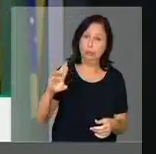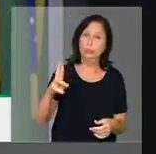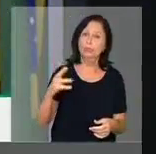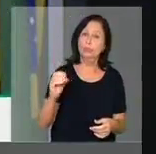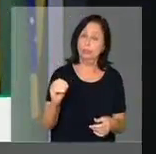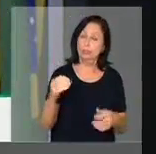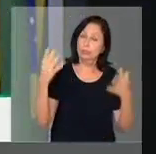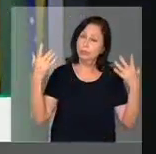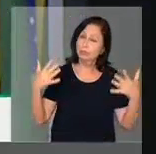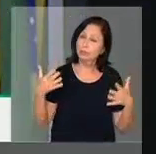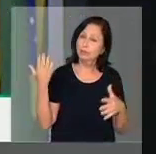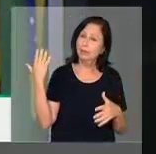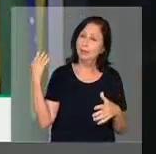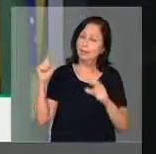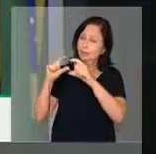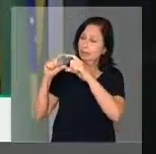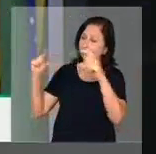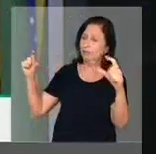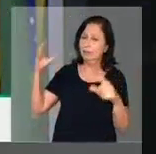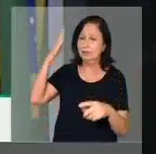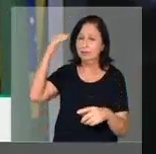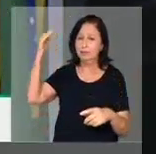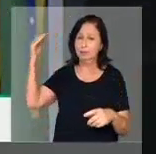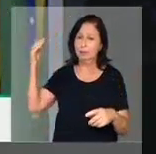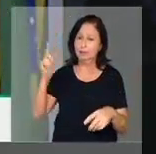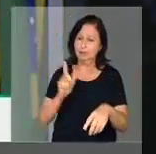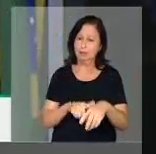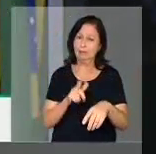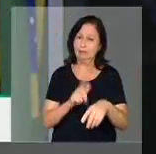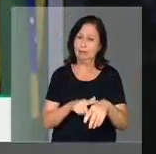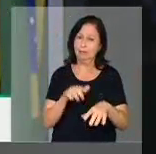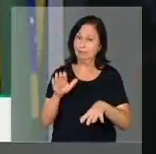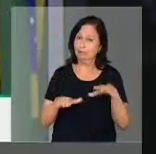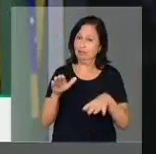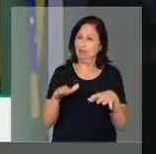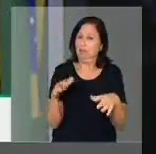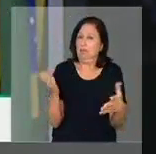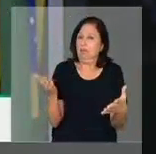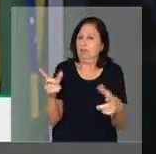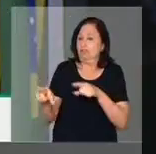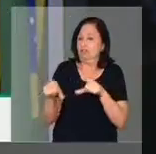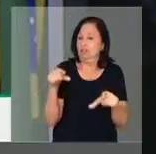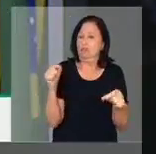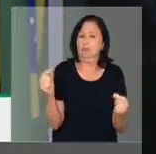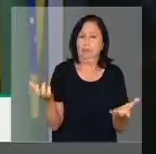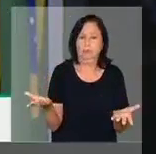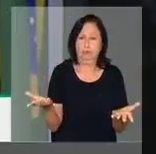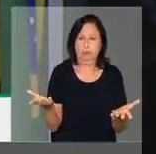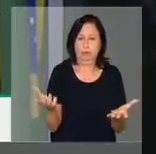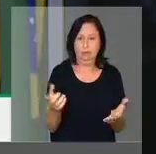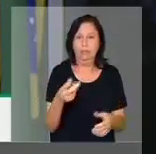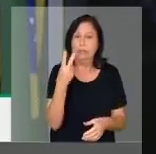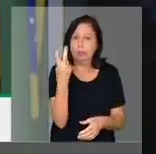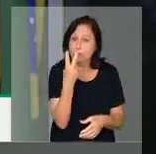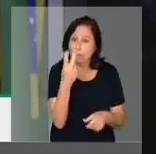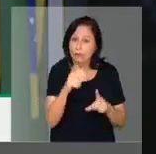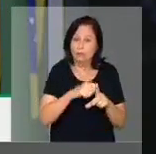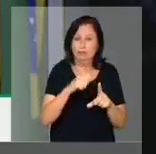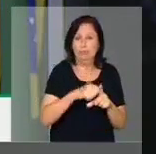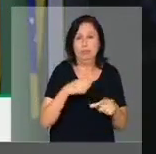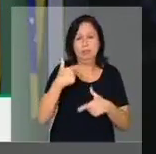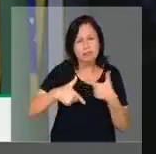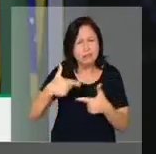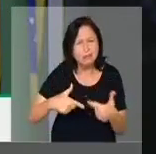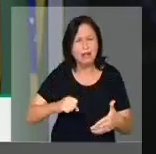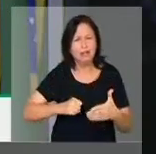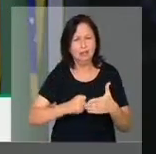meu caro Finício. Nós precisamos fazer mudanças. Temos 2 meses de trabalho para